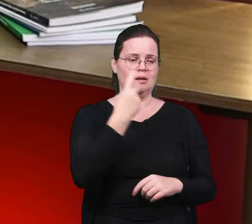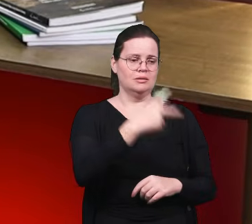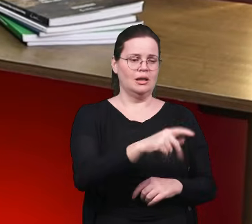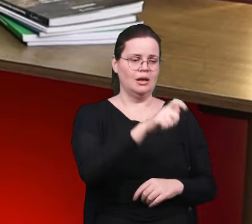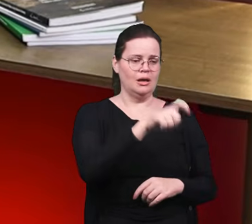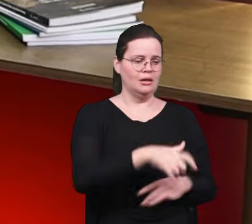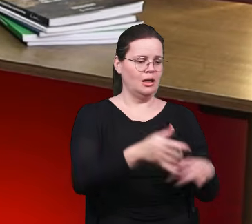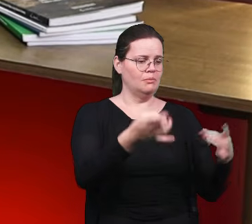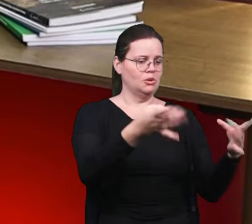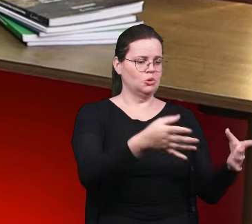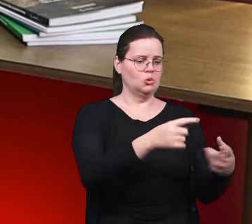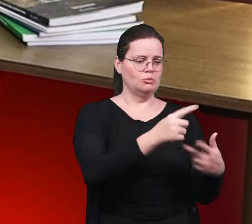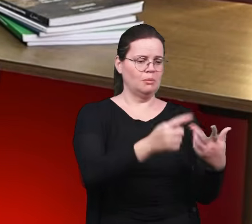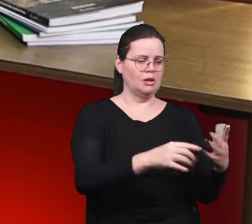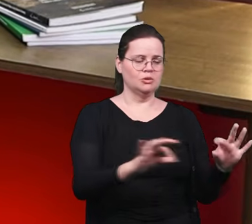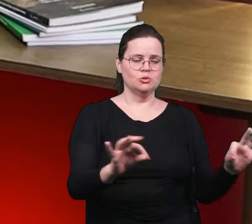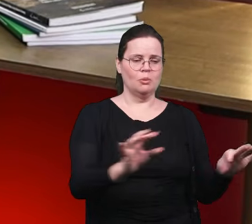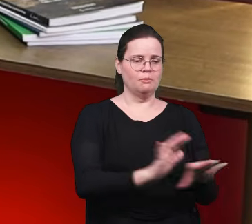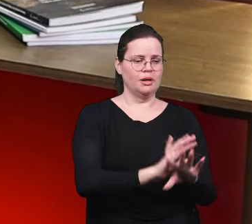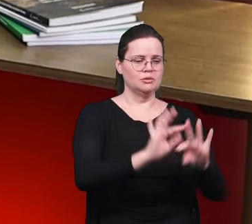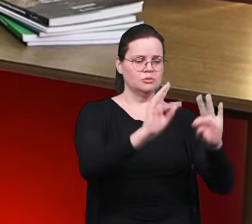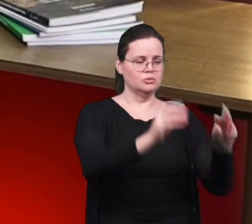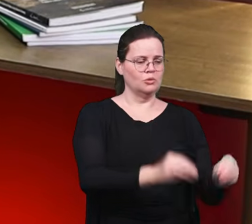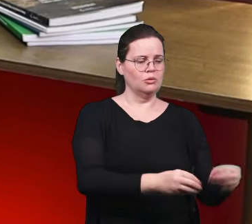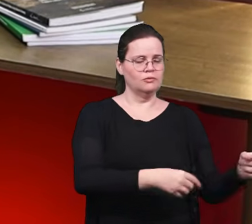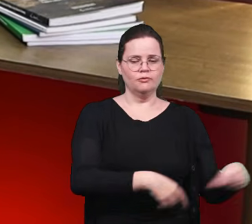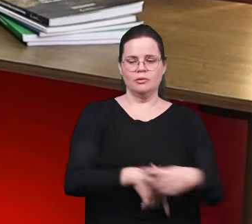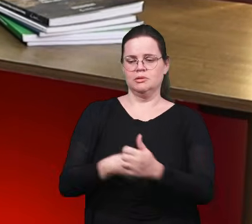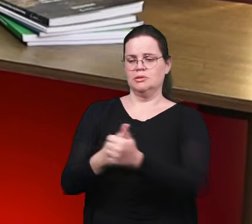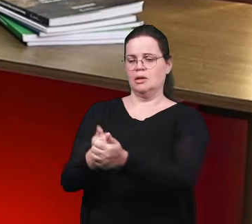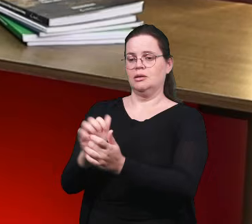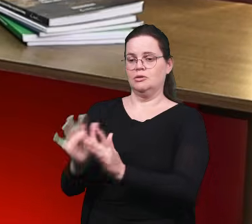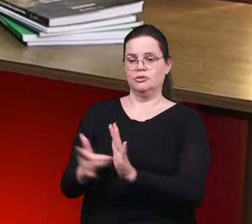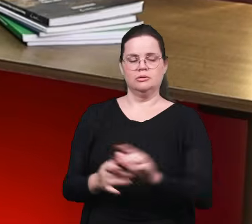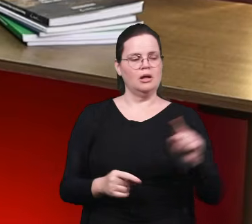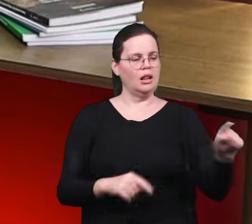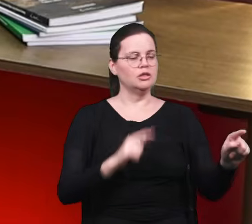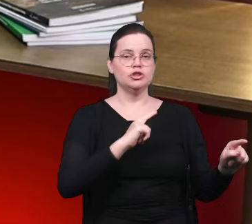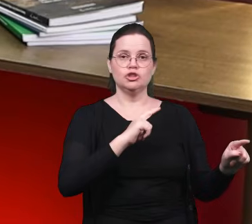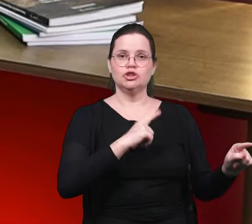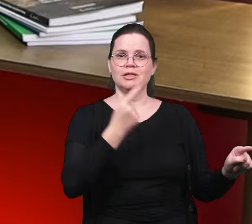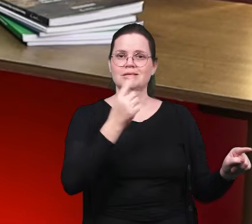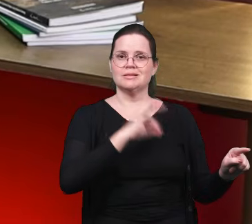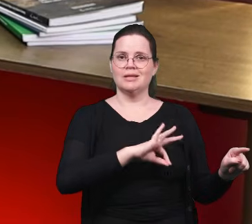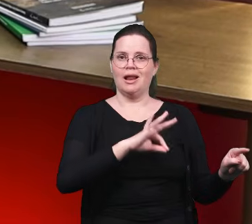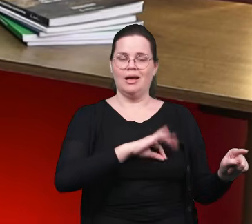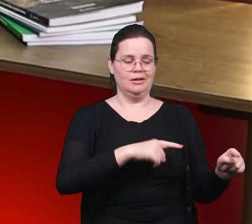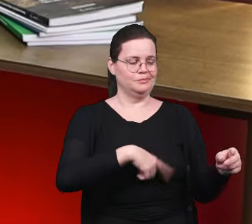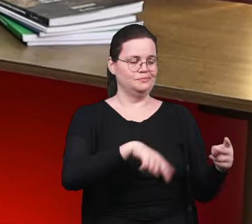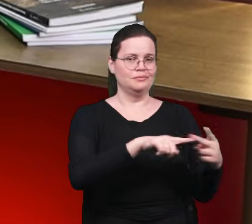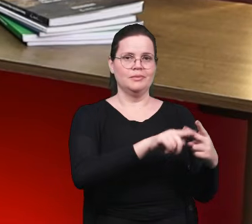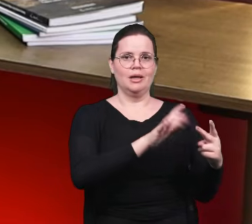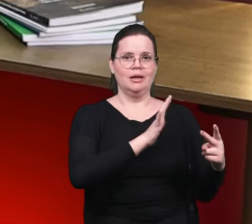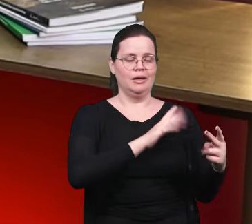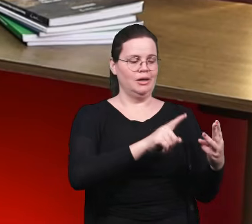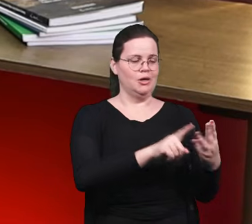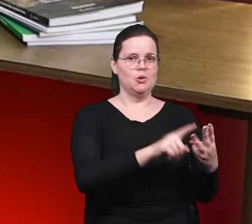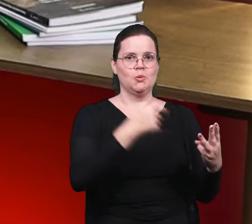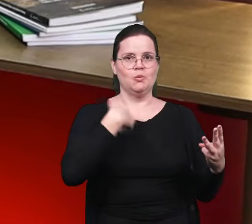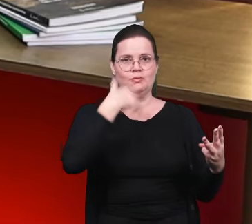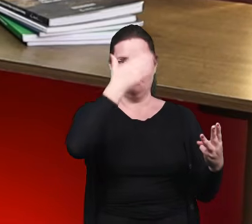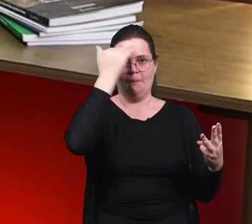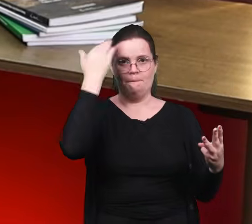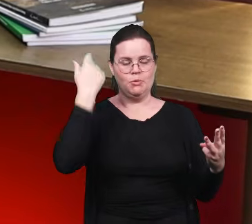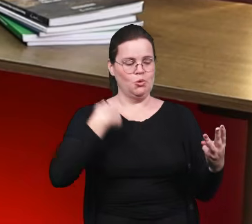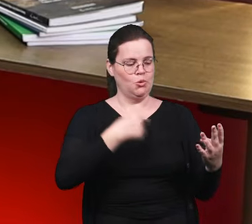Sim. Ele deixou tudo que ele vivia, que sustentava a vida dele, para servir a Jesus. E é